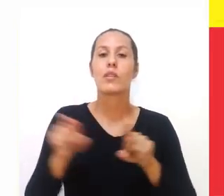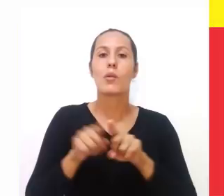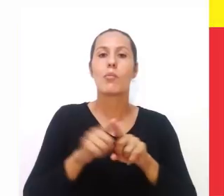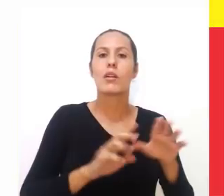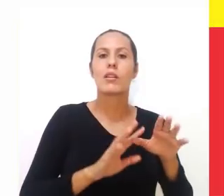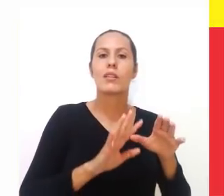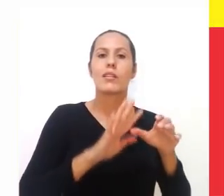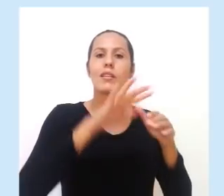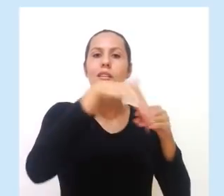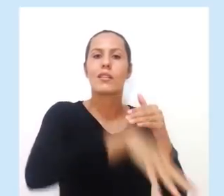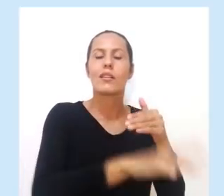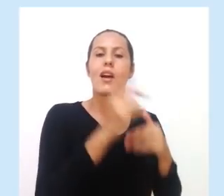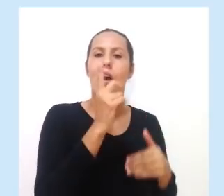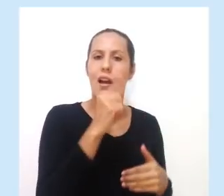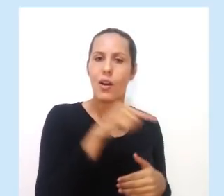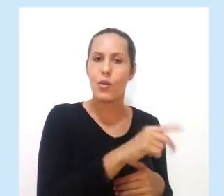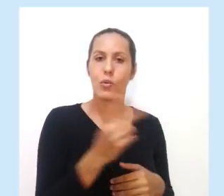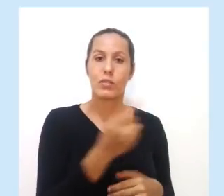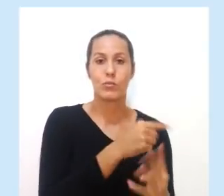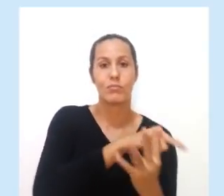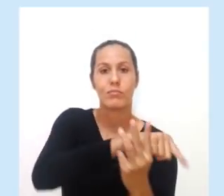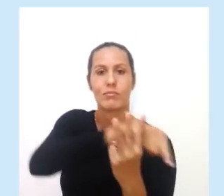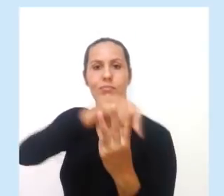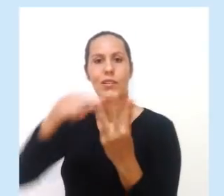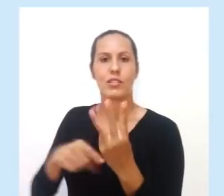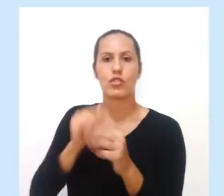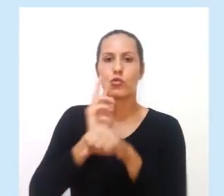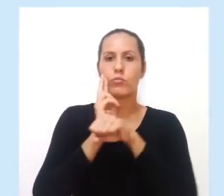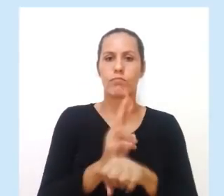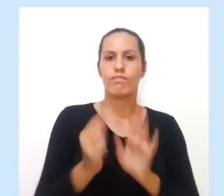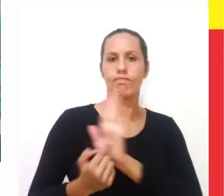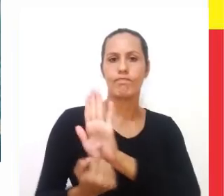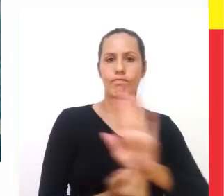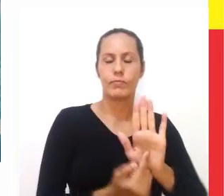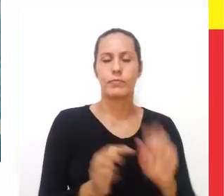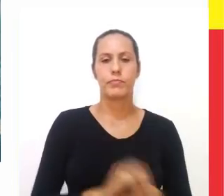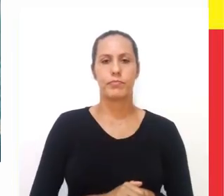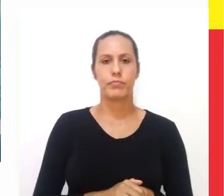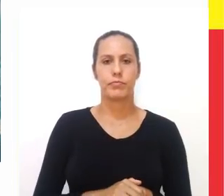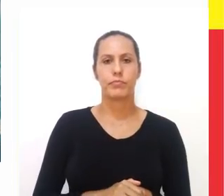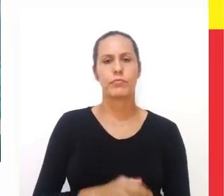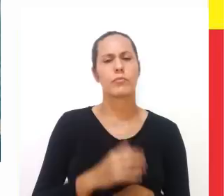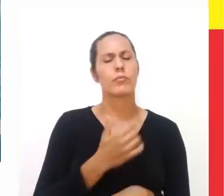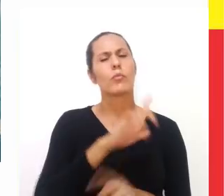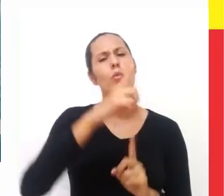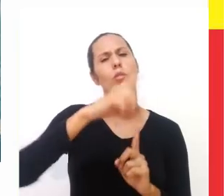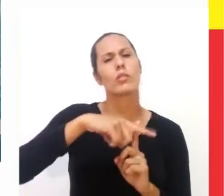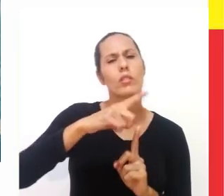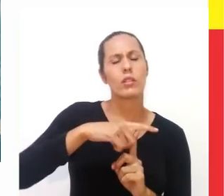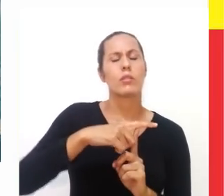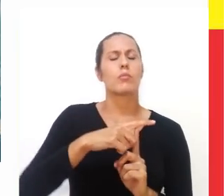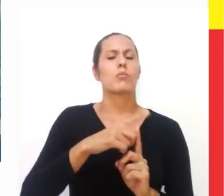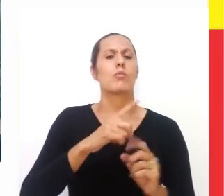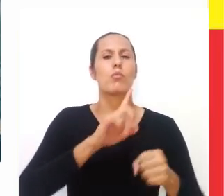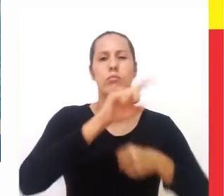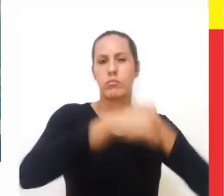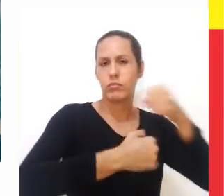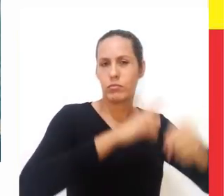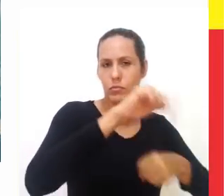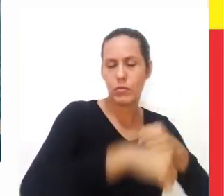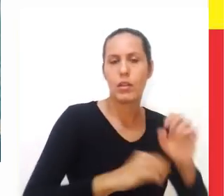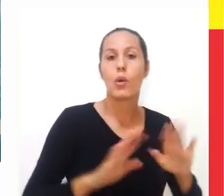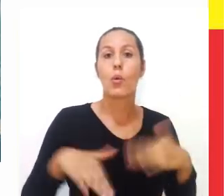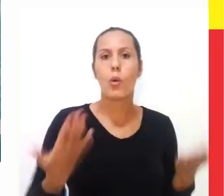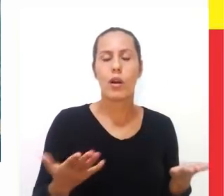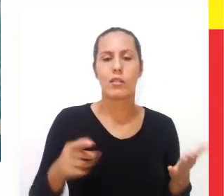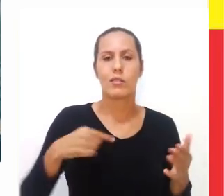que está acima. Então, as 3 aí estão representadas. Então, outra fonte de energia renovável